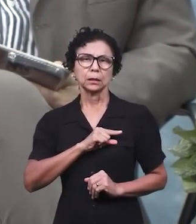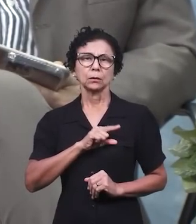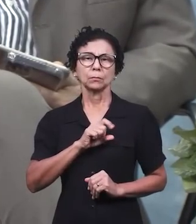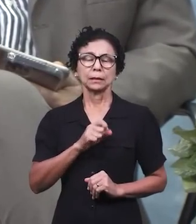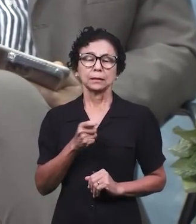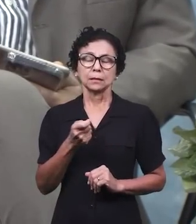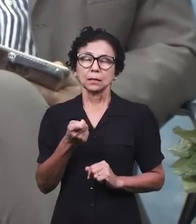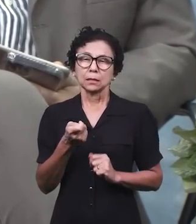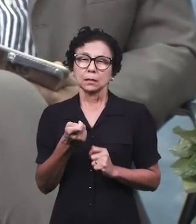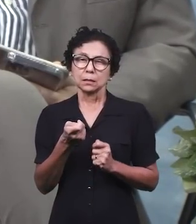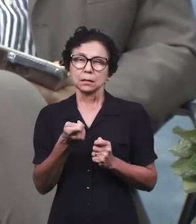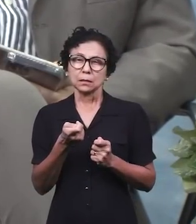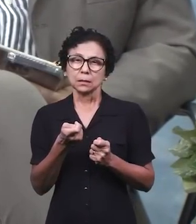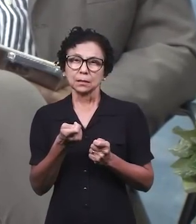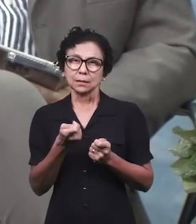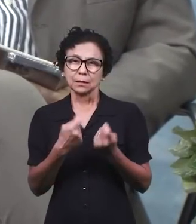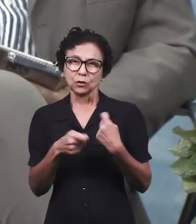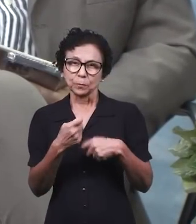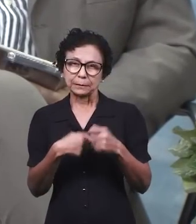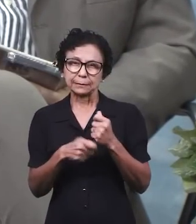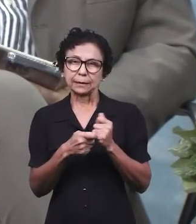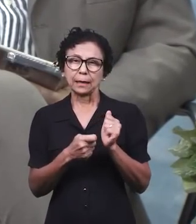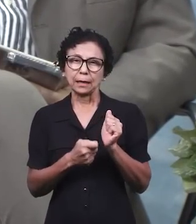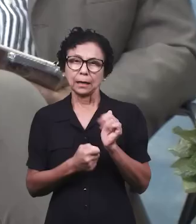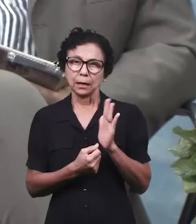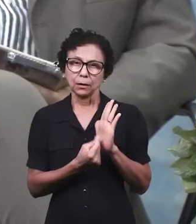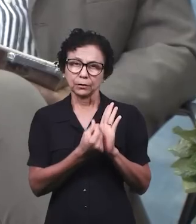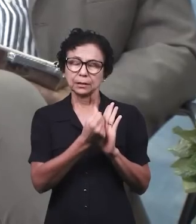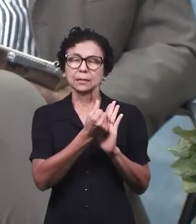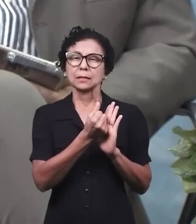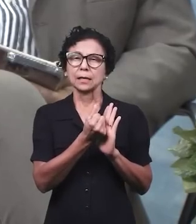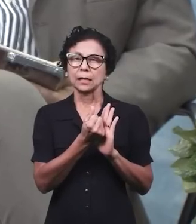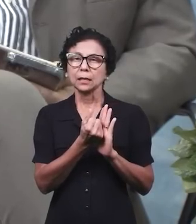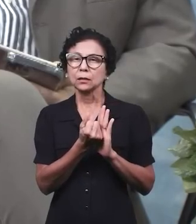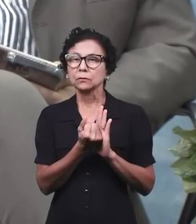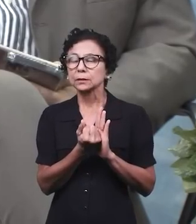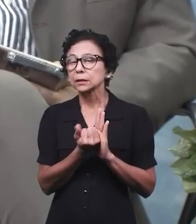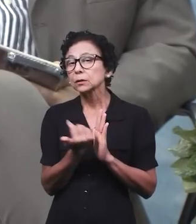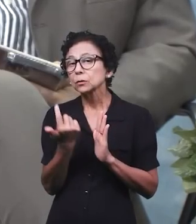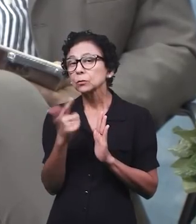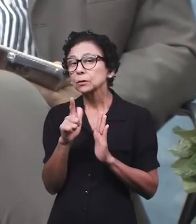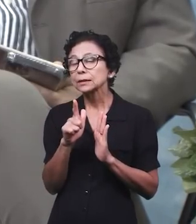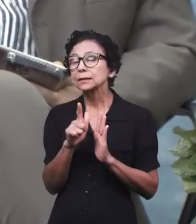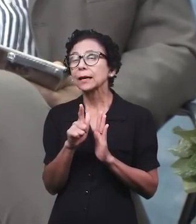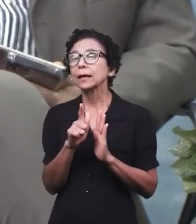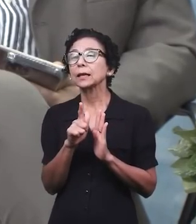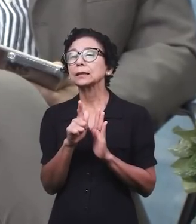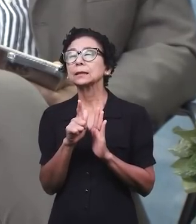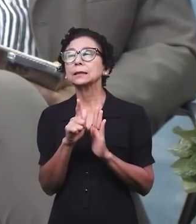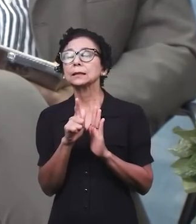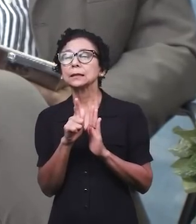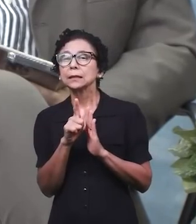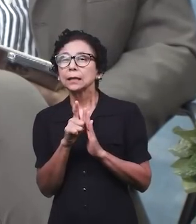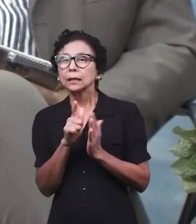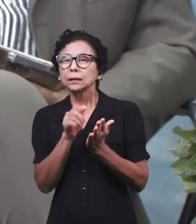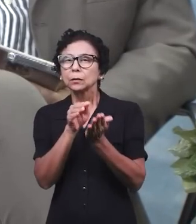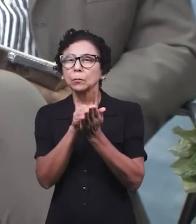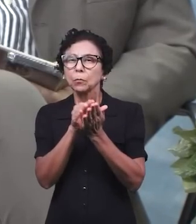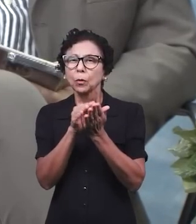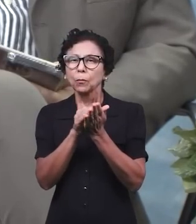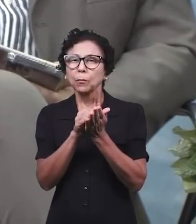gente está falando aqui, né, pastor Josias? A gente fez vários exemplos de você economizar, mas você pode